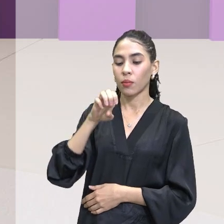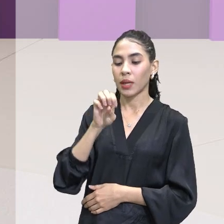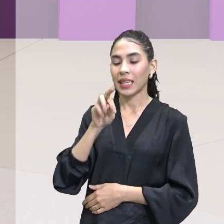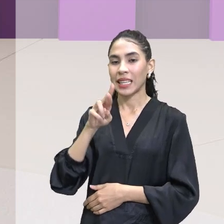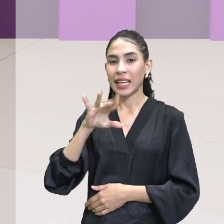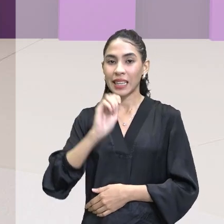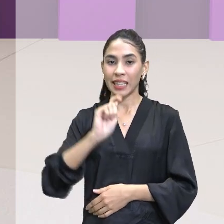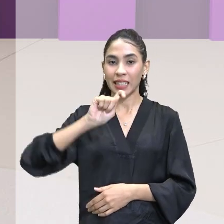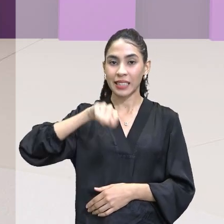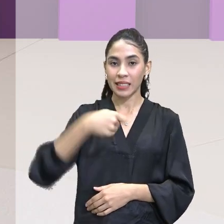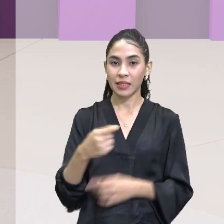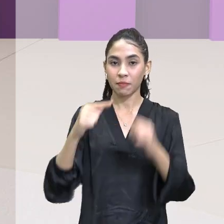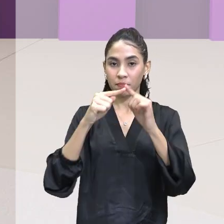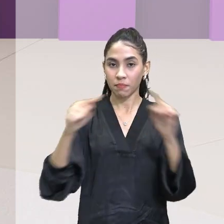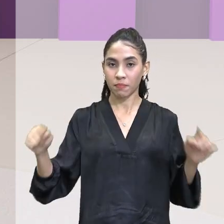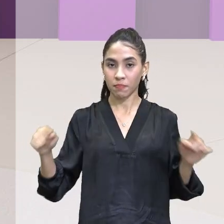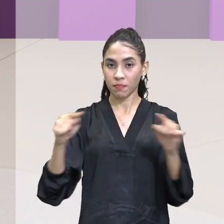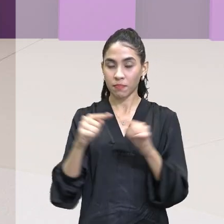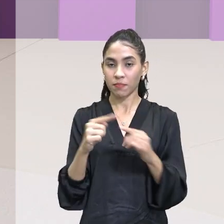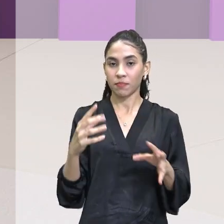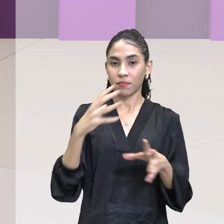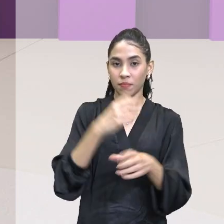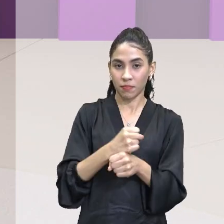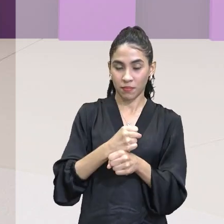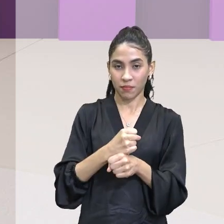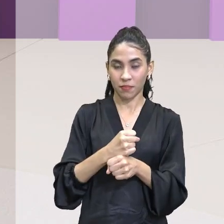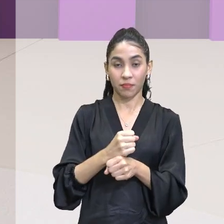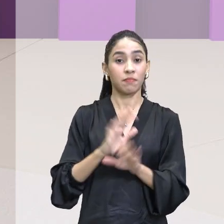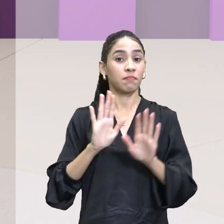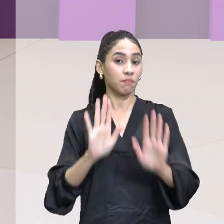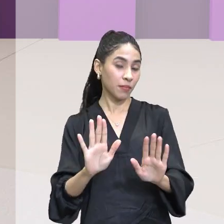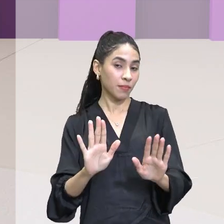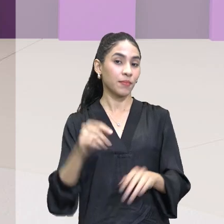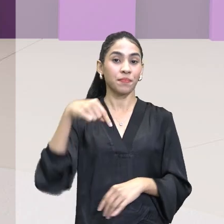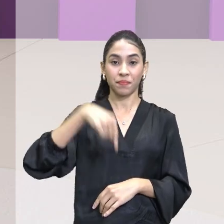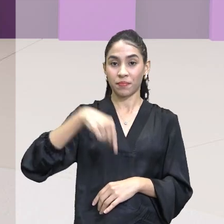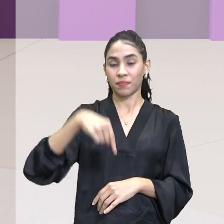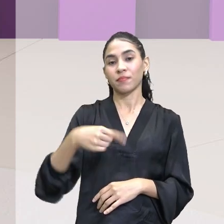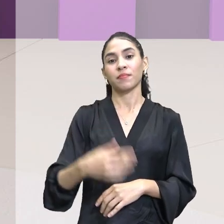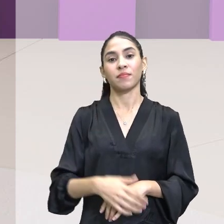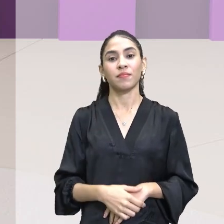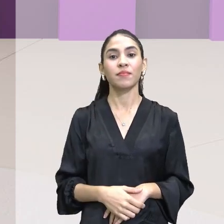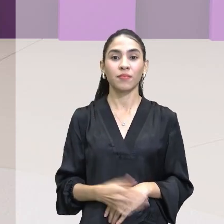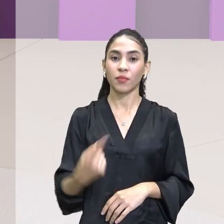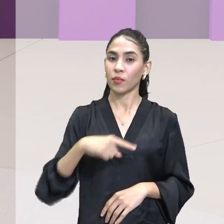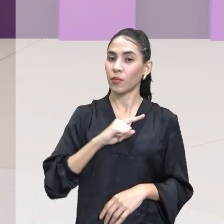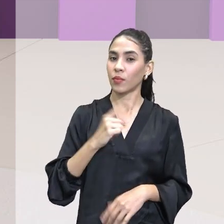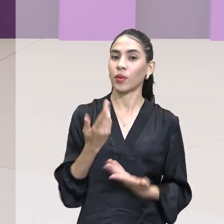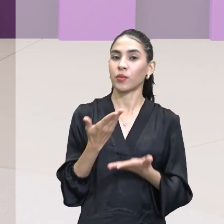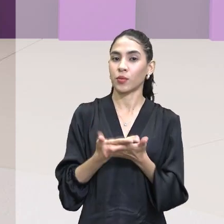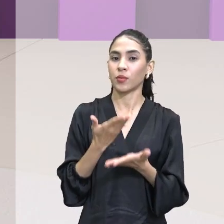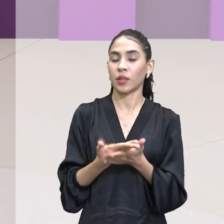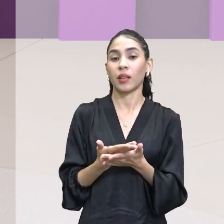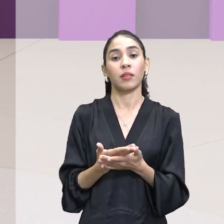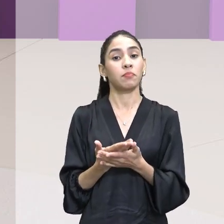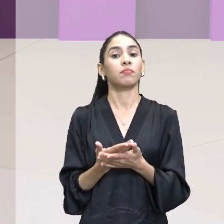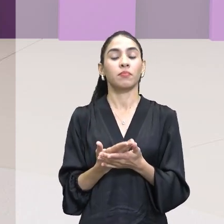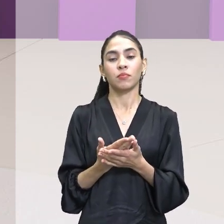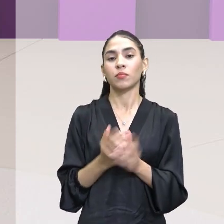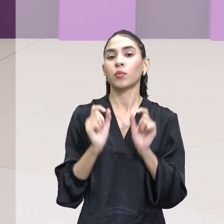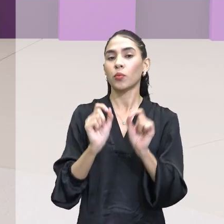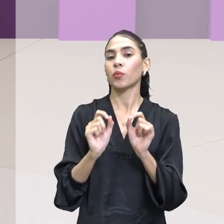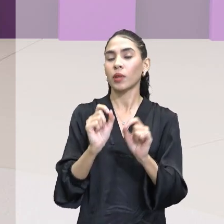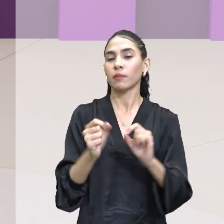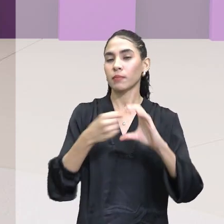vai estudar ali as relações entre ângulos e triângulos, mas aqui, propriamente, nós vamos estar ali descobrindo um